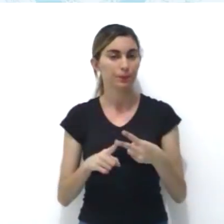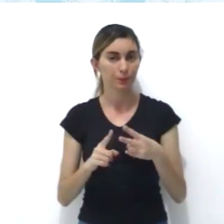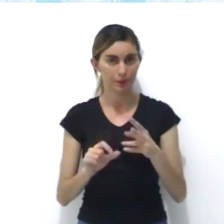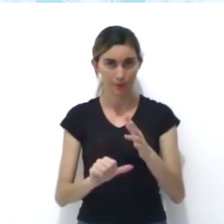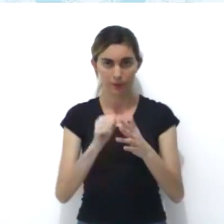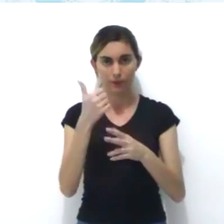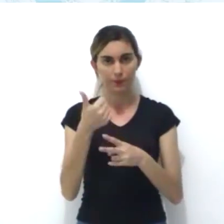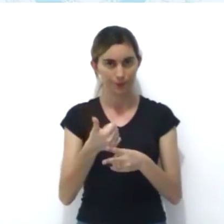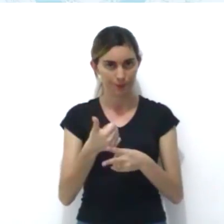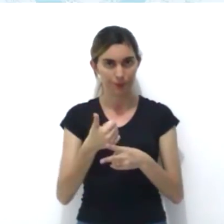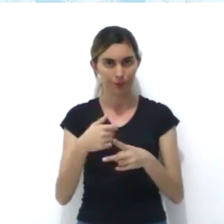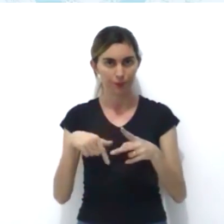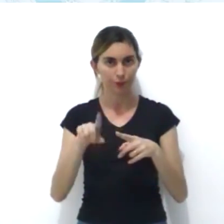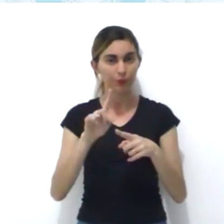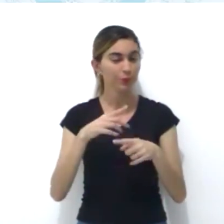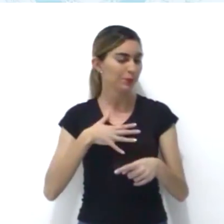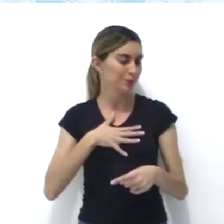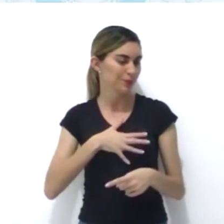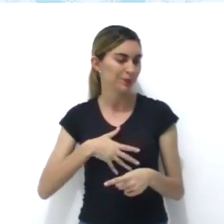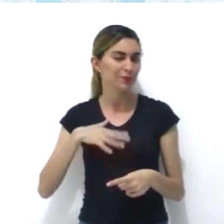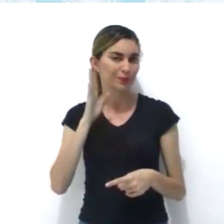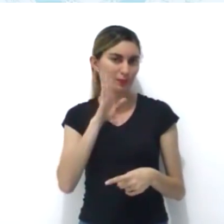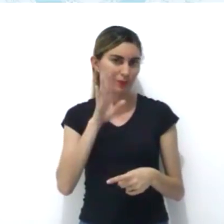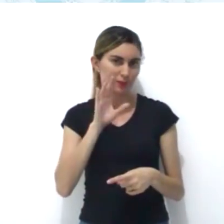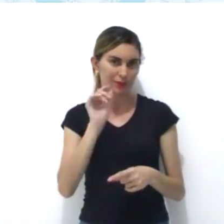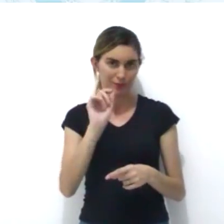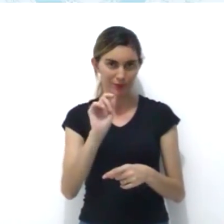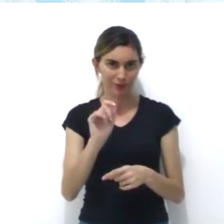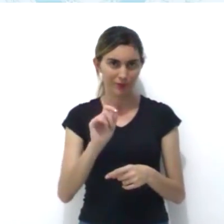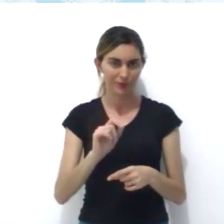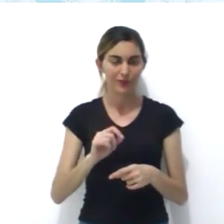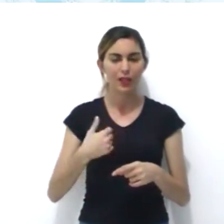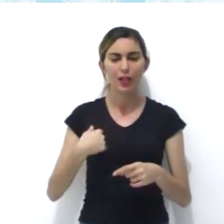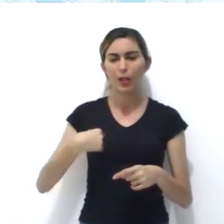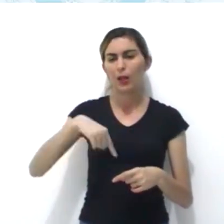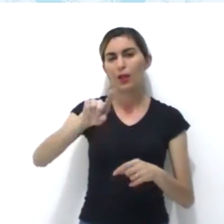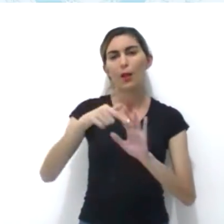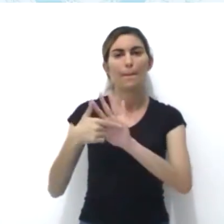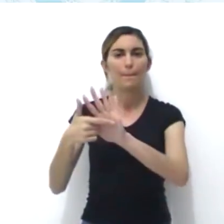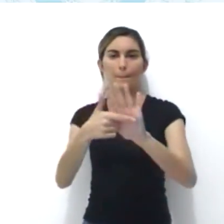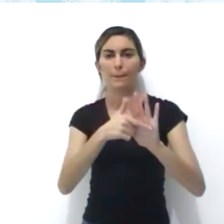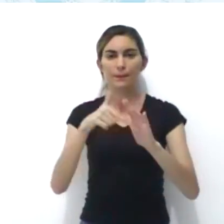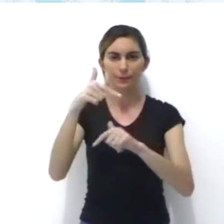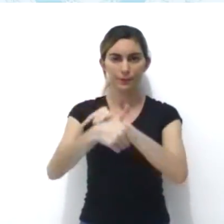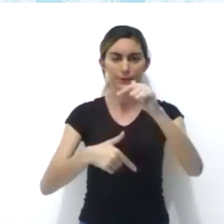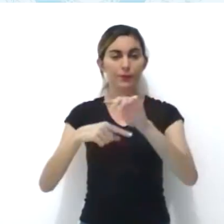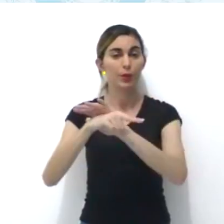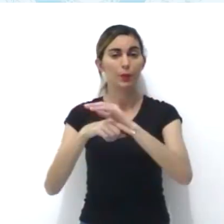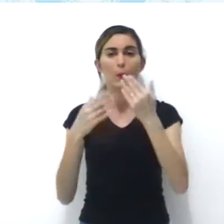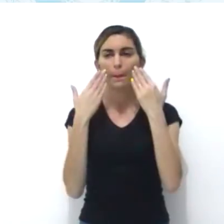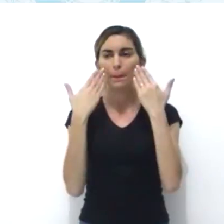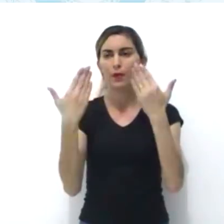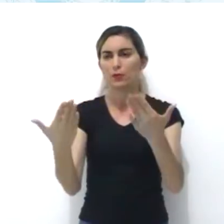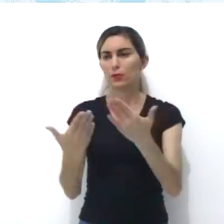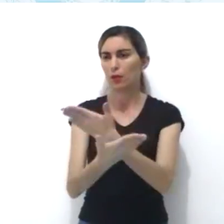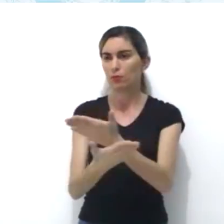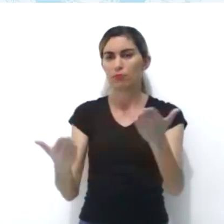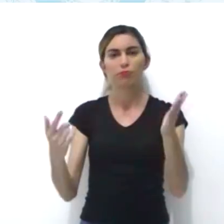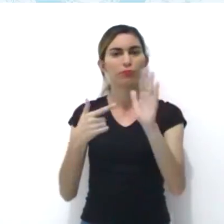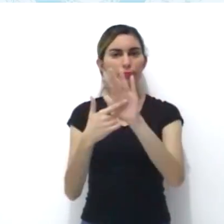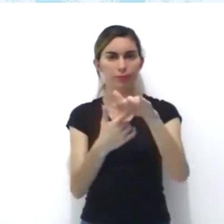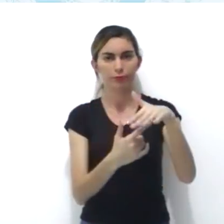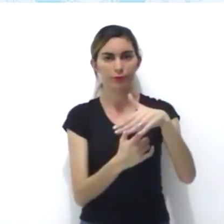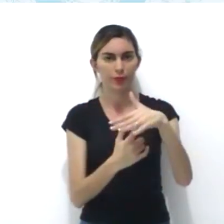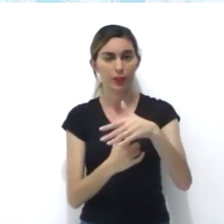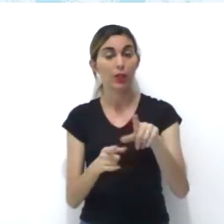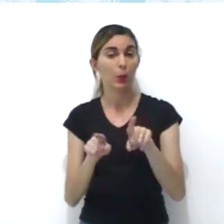duas maneiras. Primeira, que é a mais prazerosa, a mais legal, é você levar o seu trabalho de pesquisa para ser